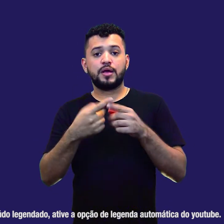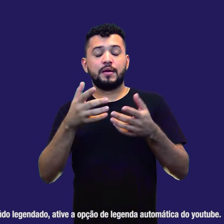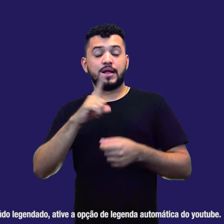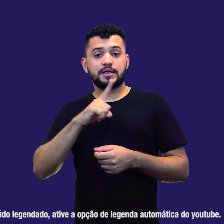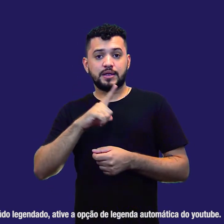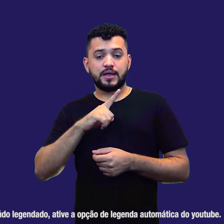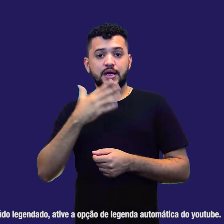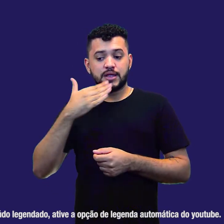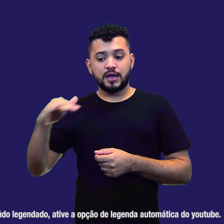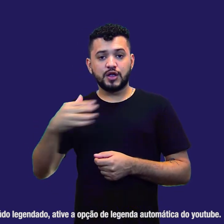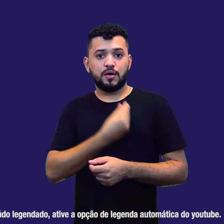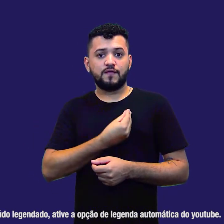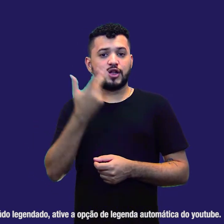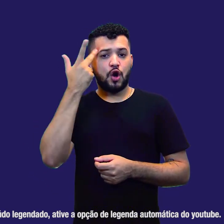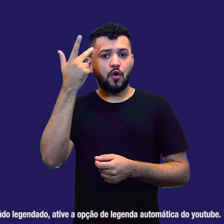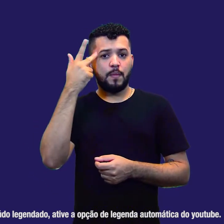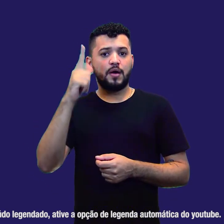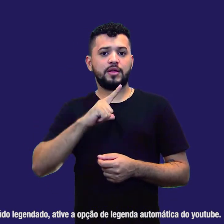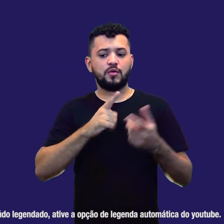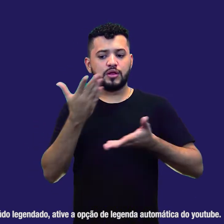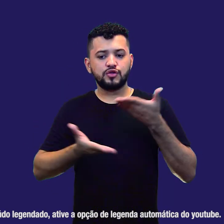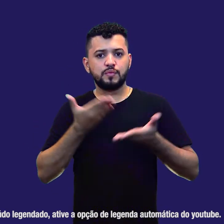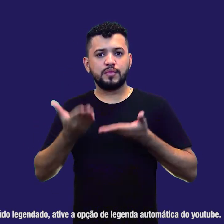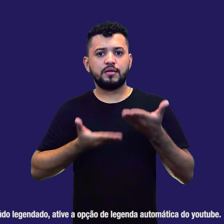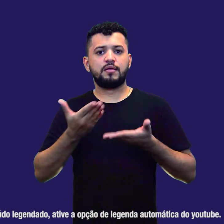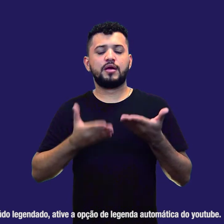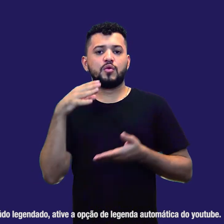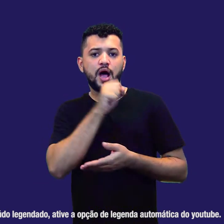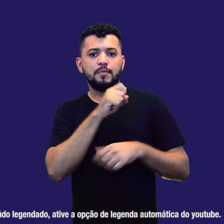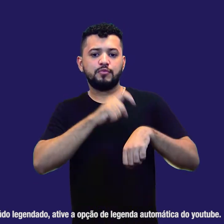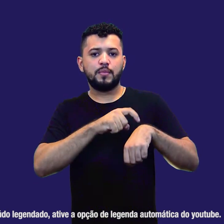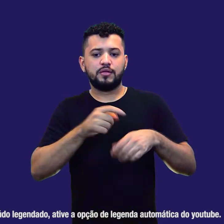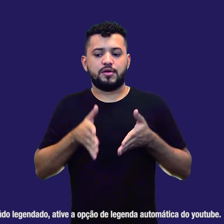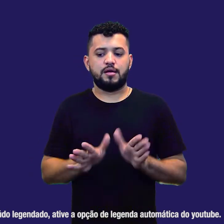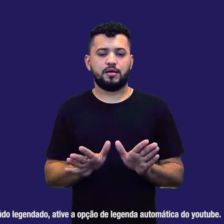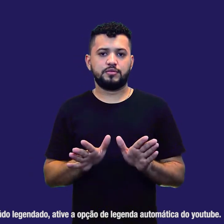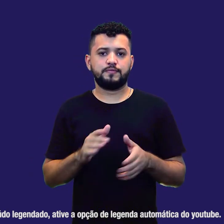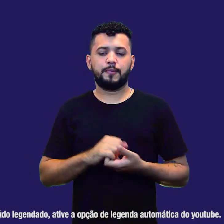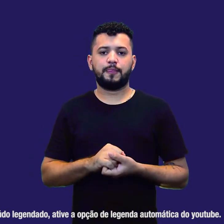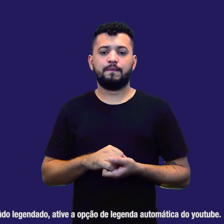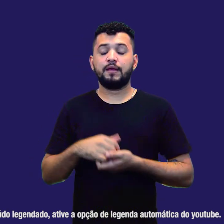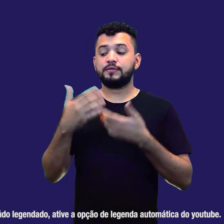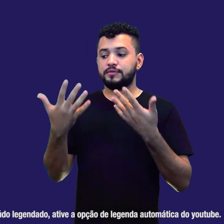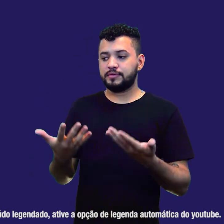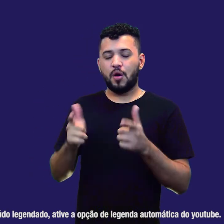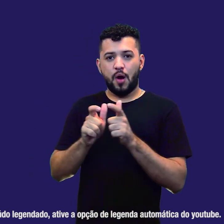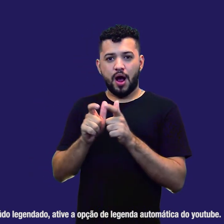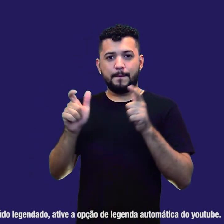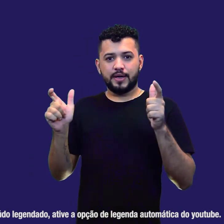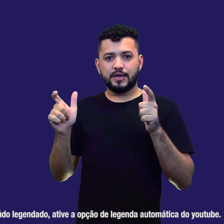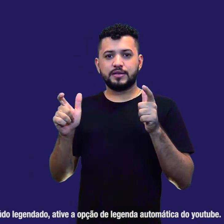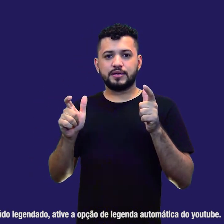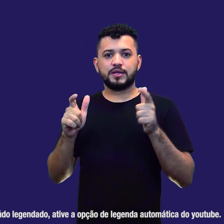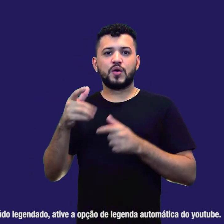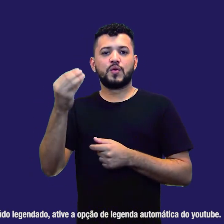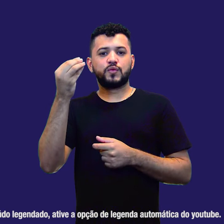possam ser atendidas e tratadas logo ao nascimento. Essa questão da ampliação do teste do pezinho,